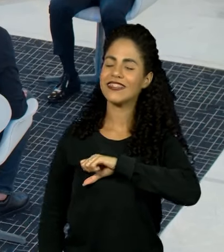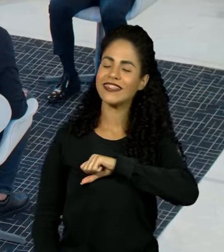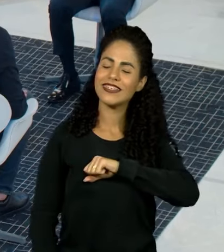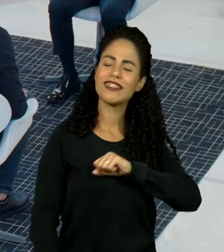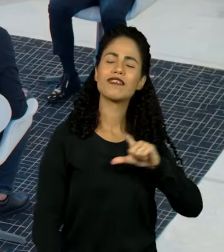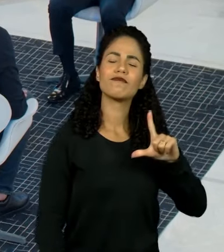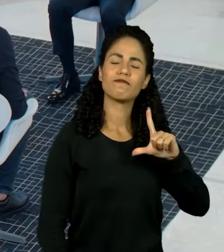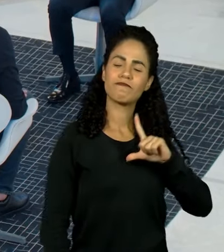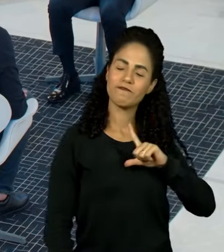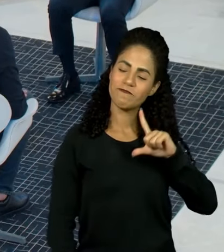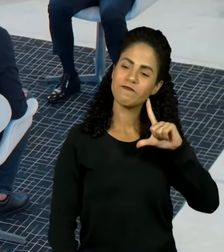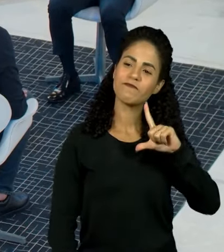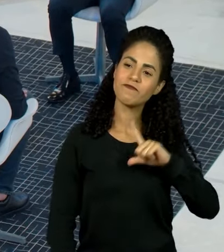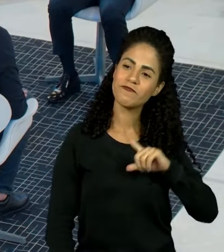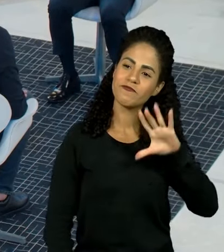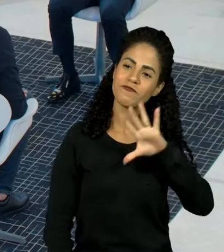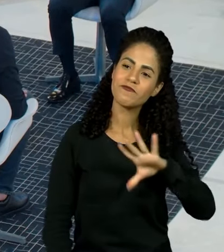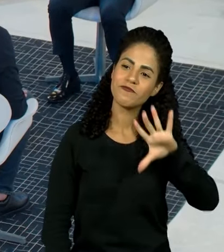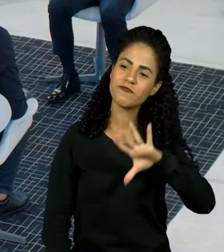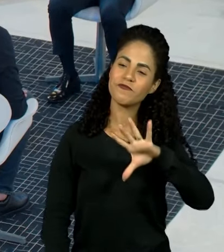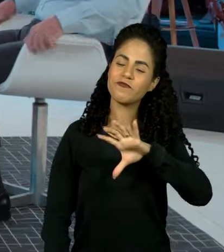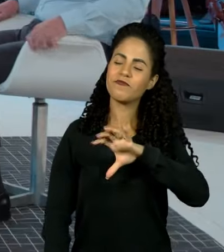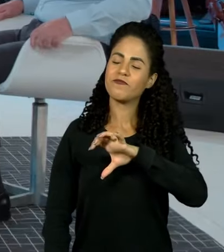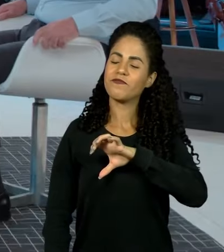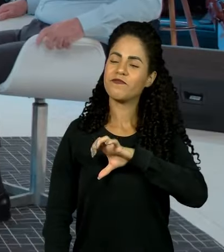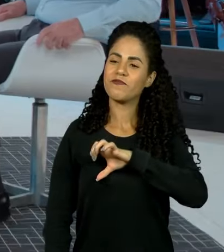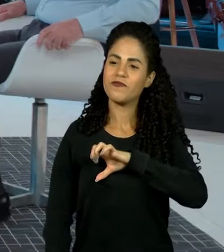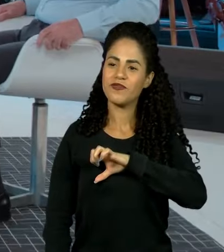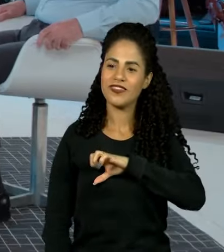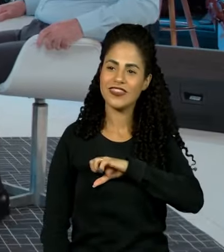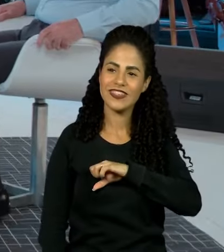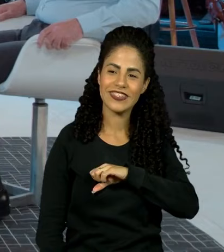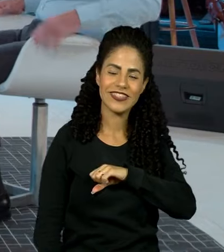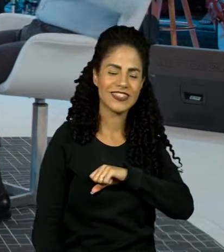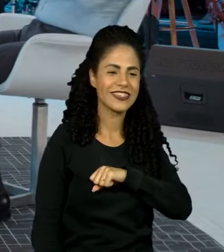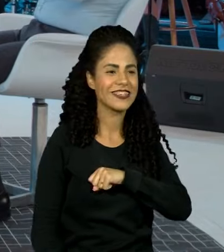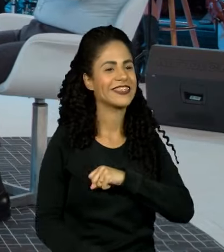por causa do amor oba